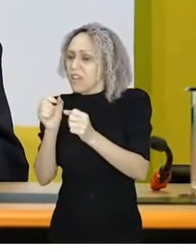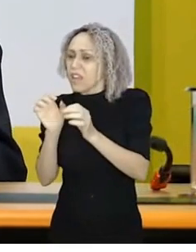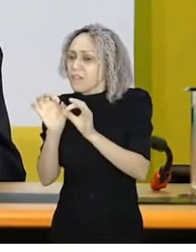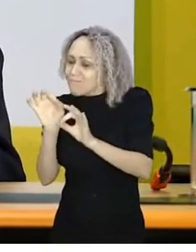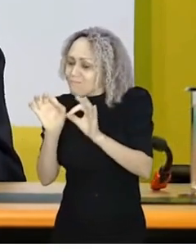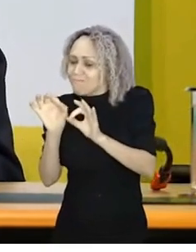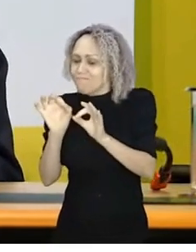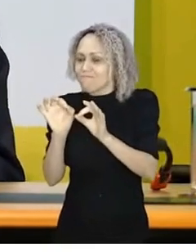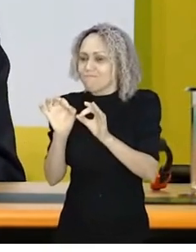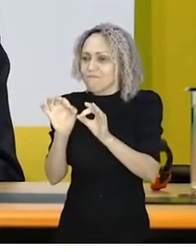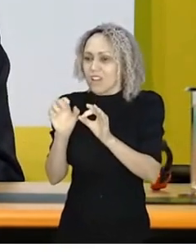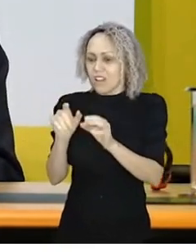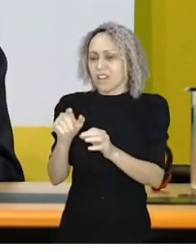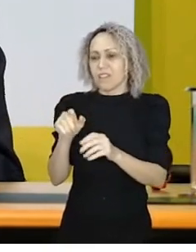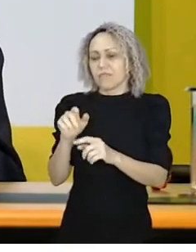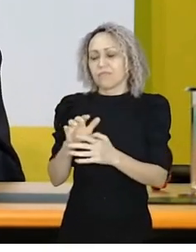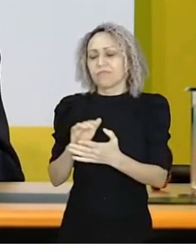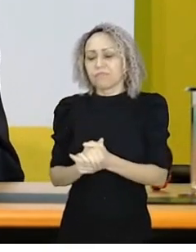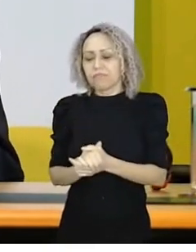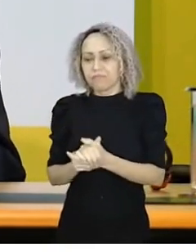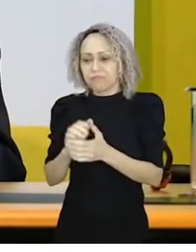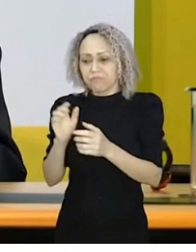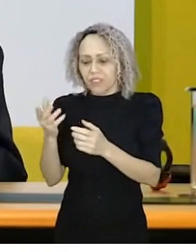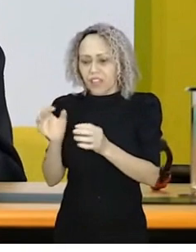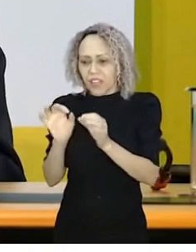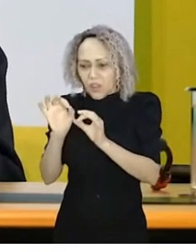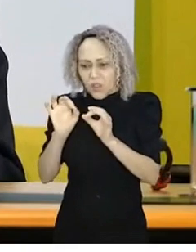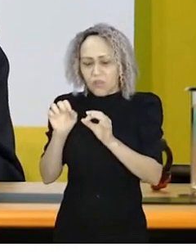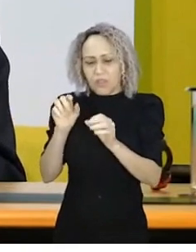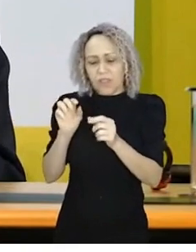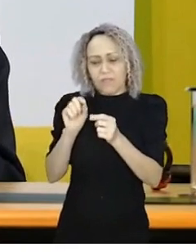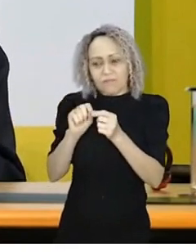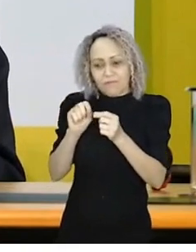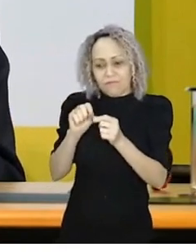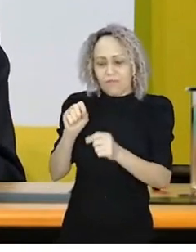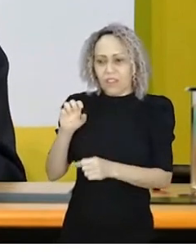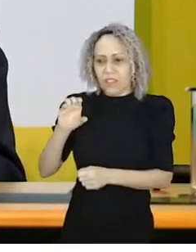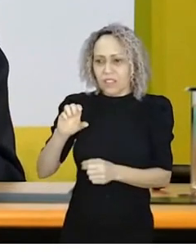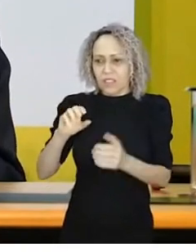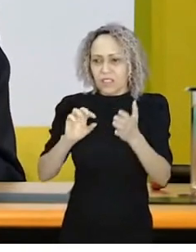área como essa não se faz de uma hora para outra. Ela só foi